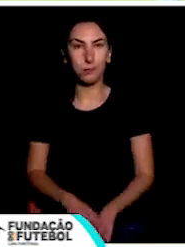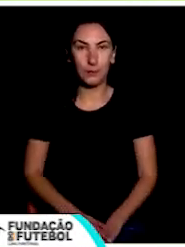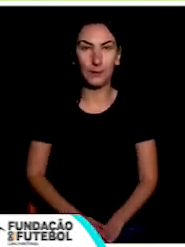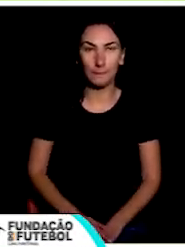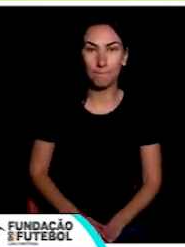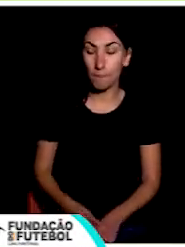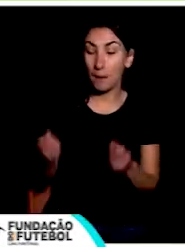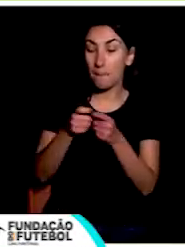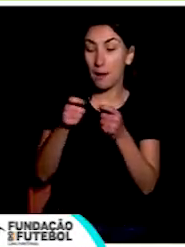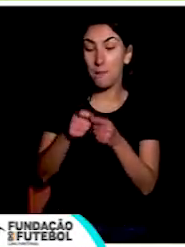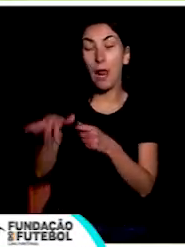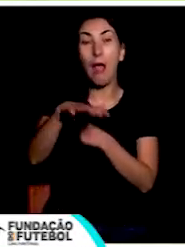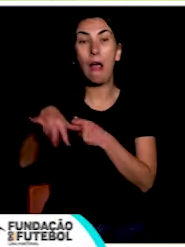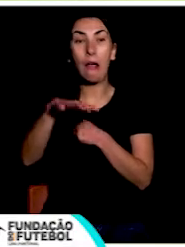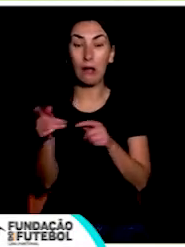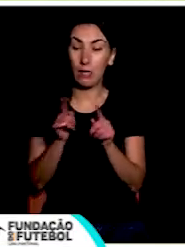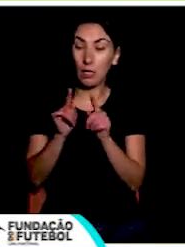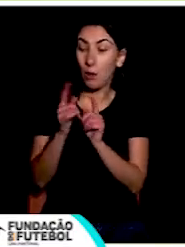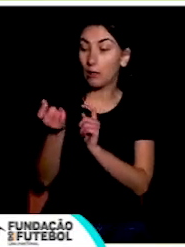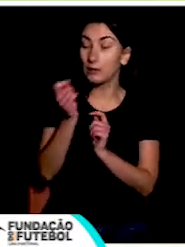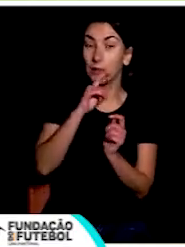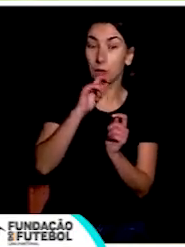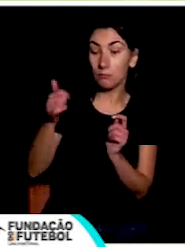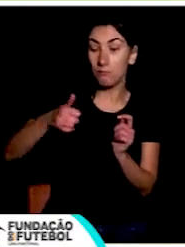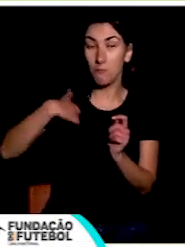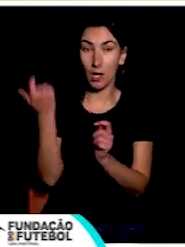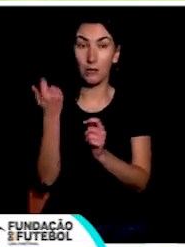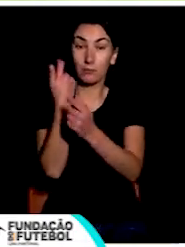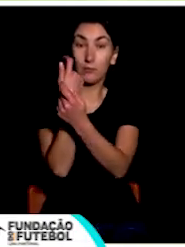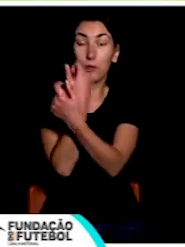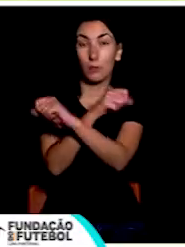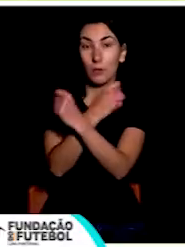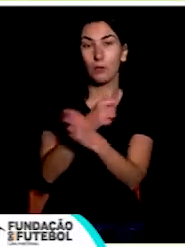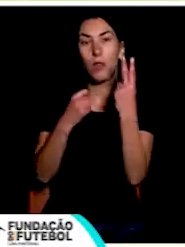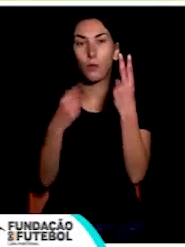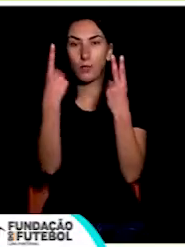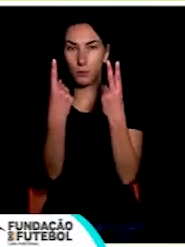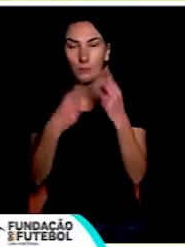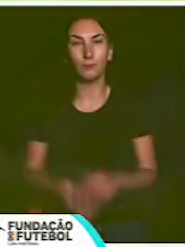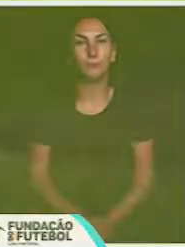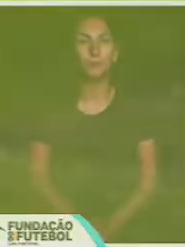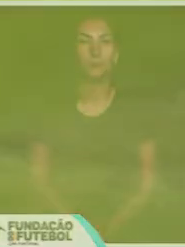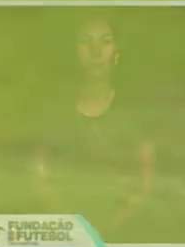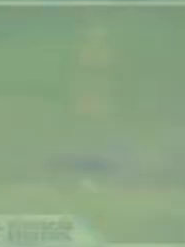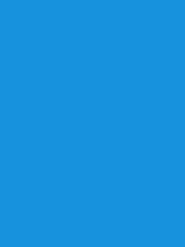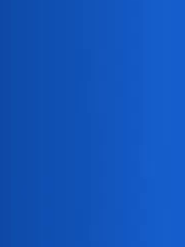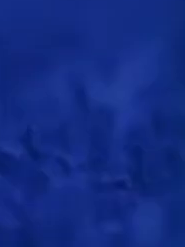e colocado à entrada da área, que abriu caminho à vitória vizelense sobre o Leixões por